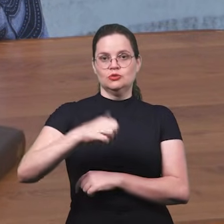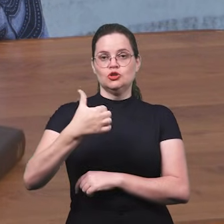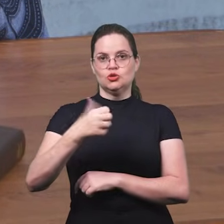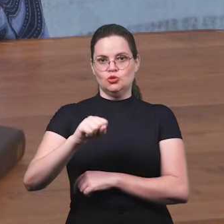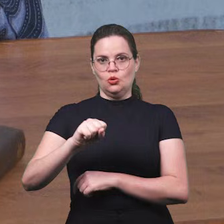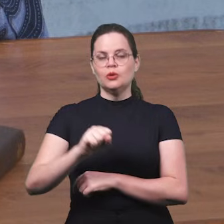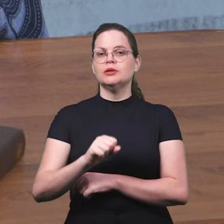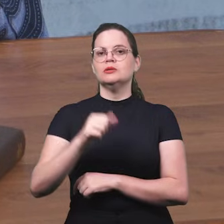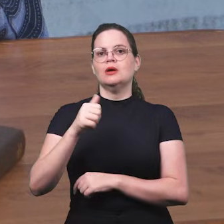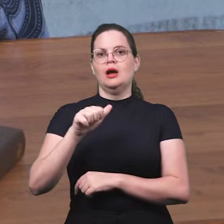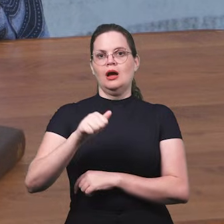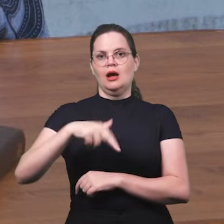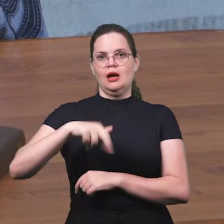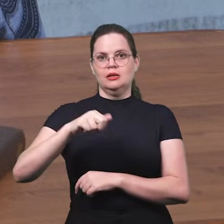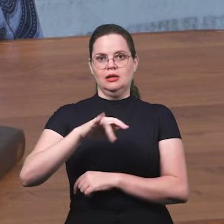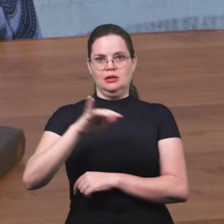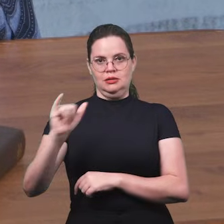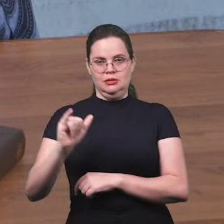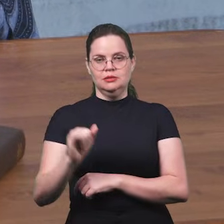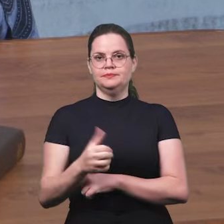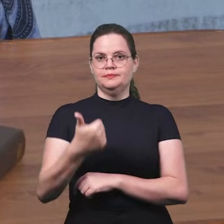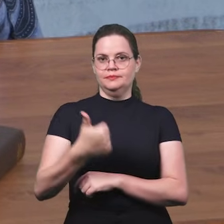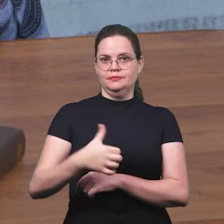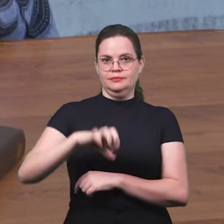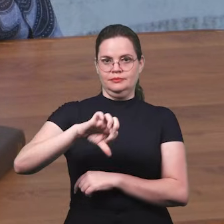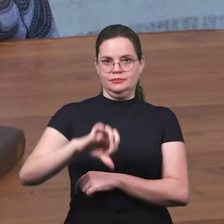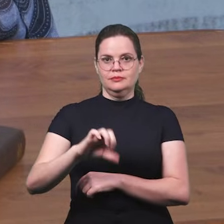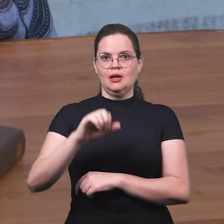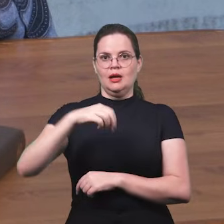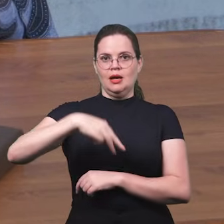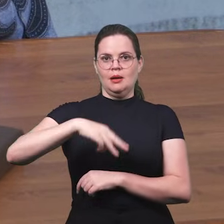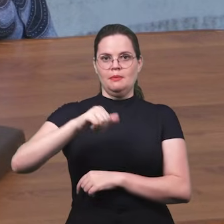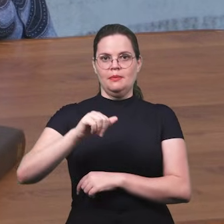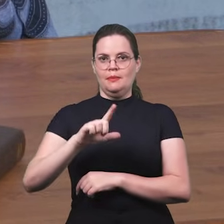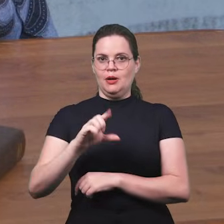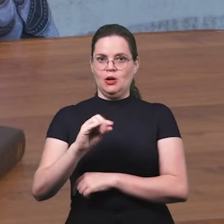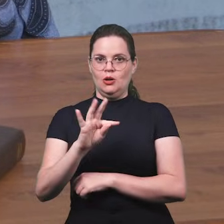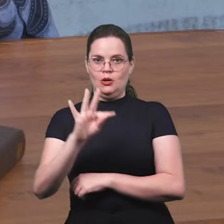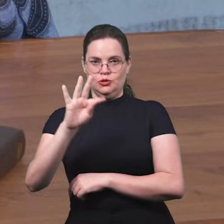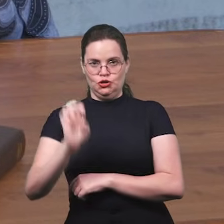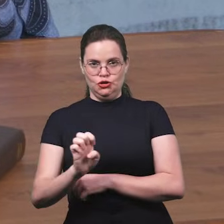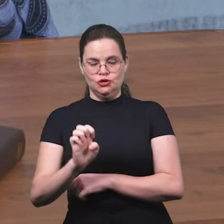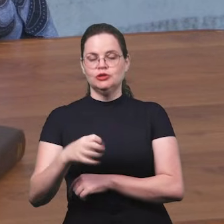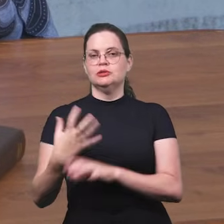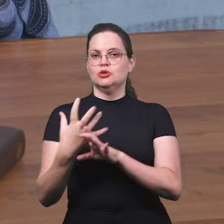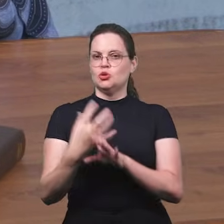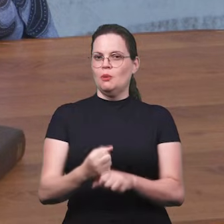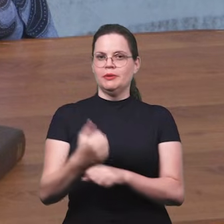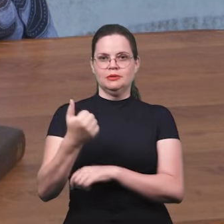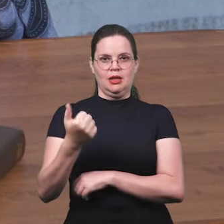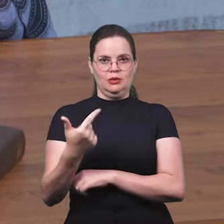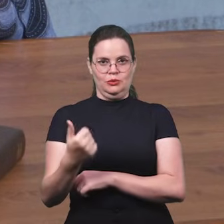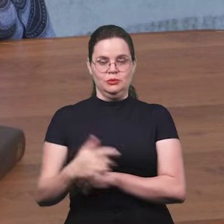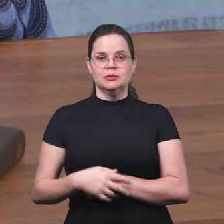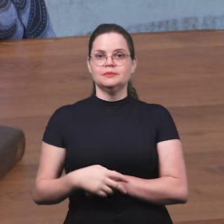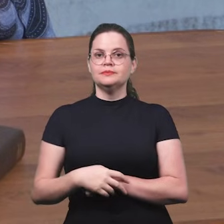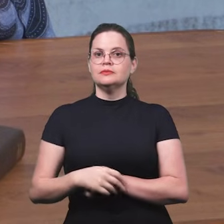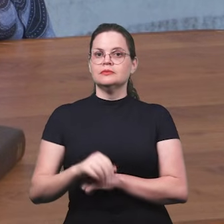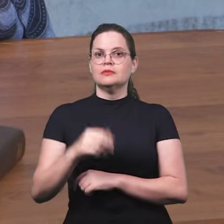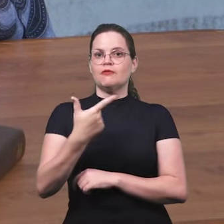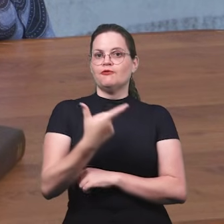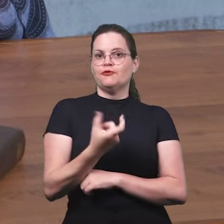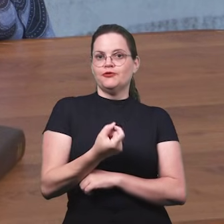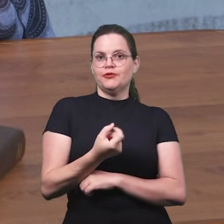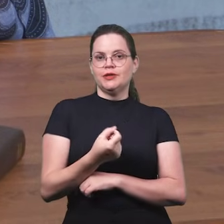seus irmãos, 12. A 19ª, a Malote, seus filhos e seus irmãos, 12. A 20ª,